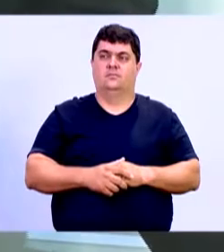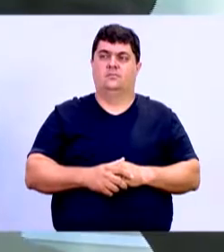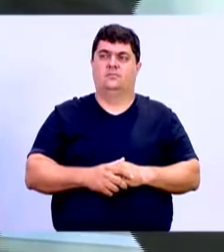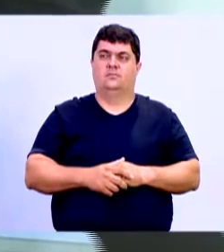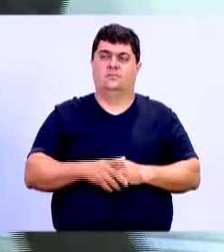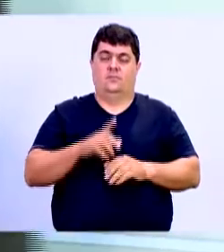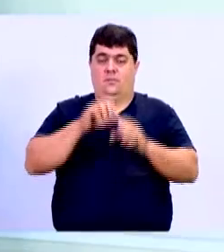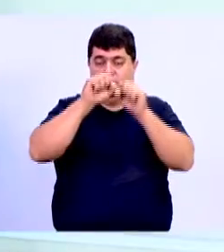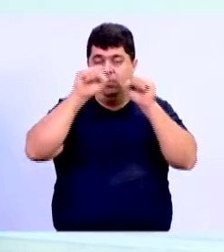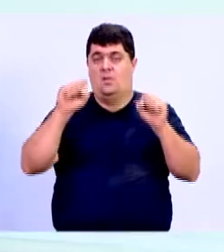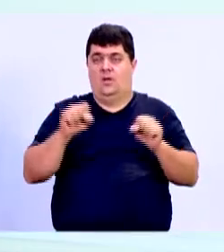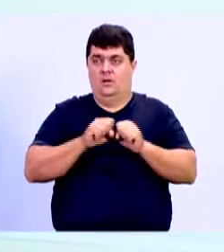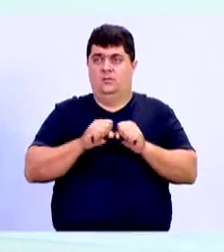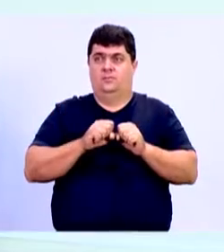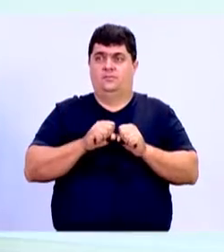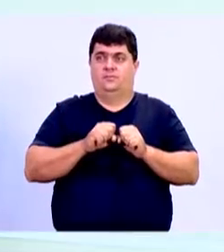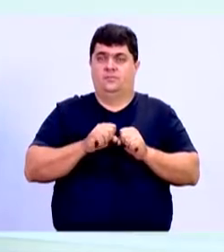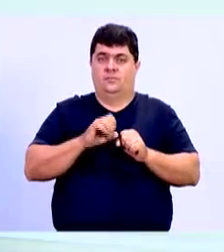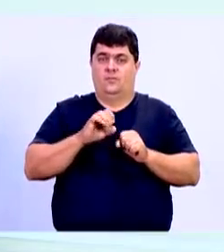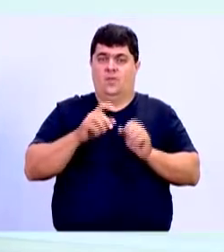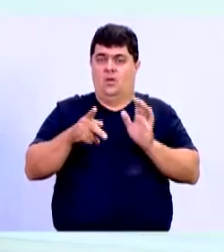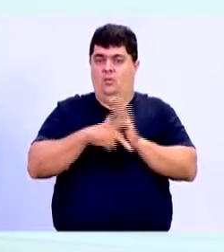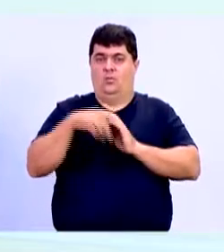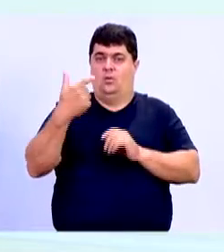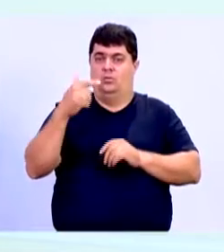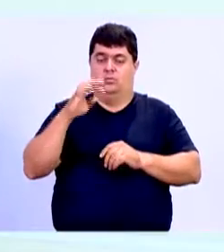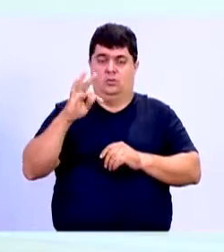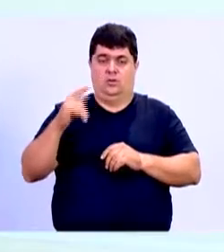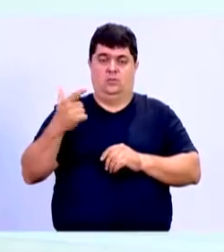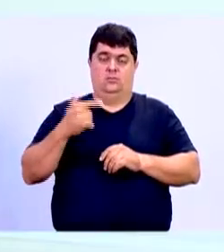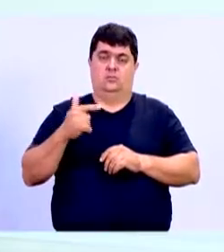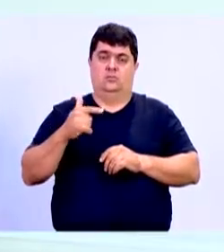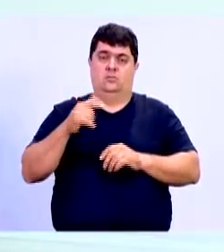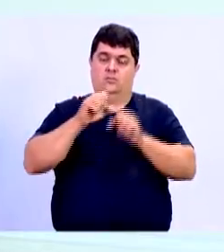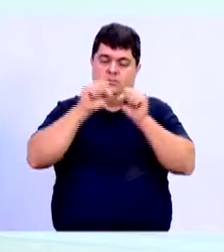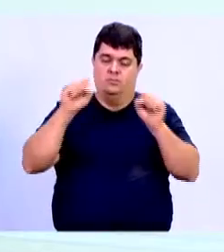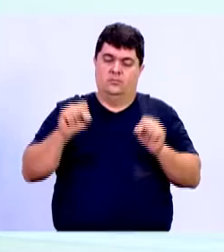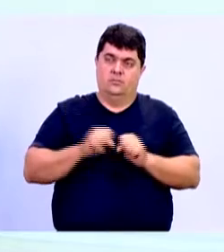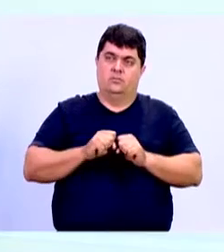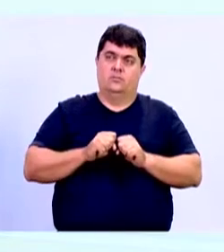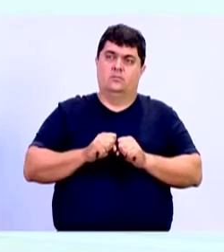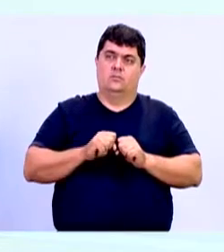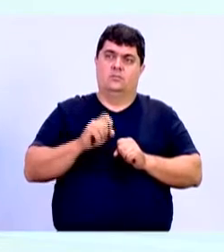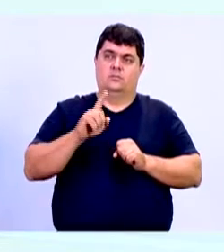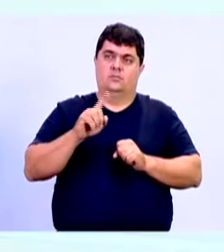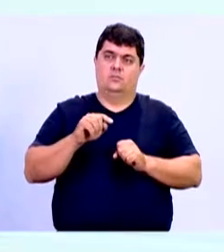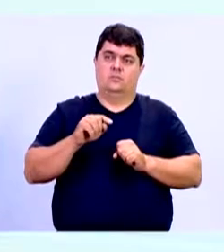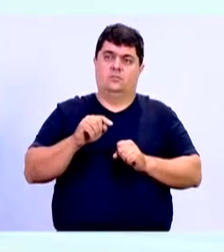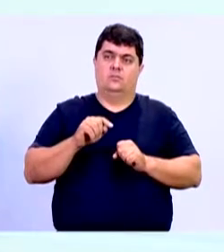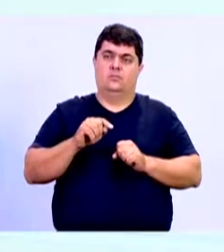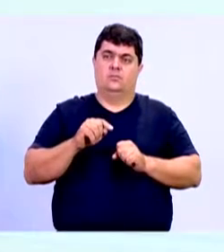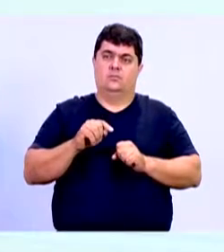Os sistemas, eles não são da TI, né? Os sistemas, eles são